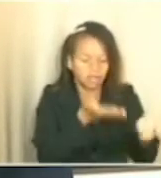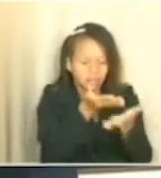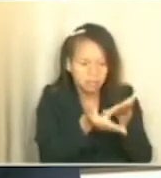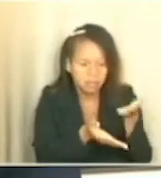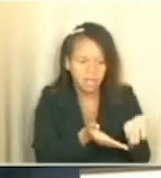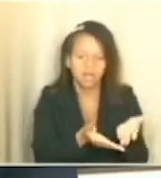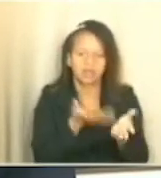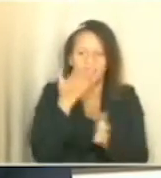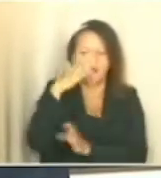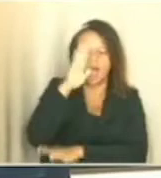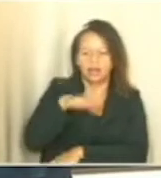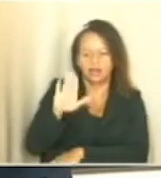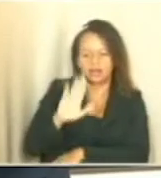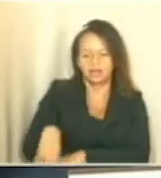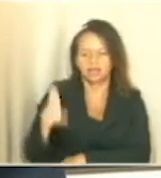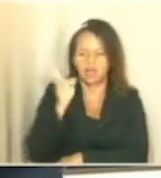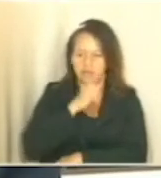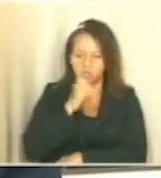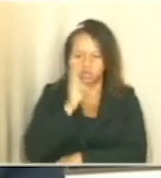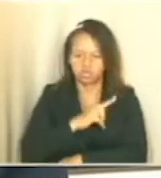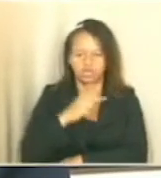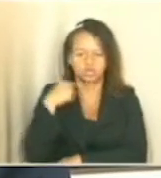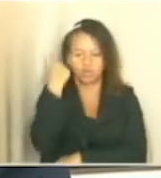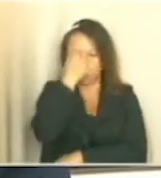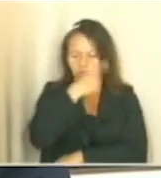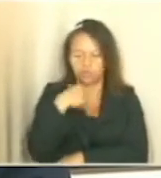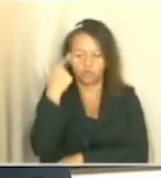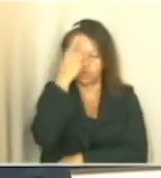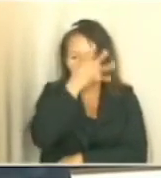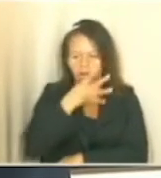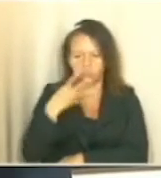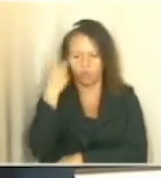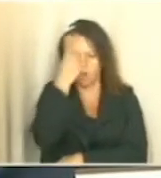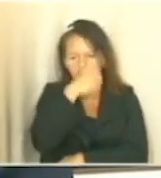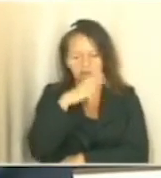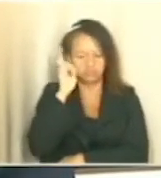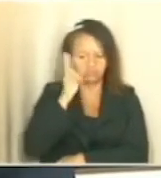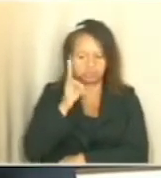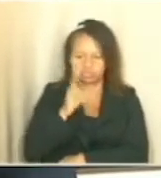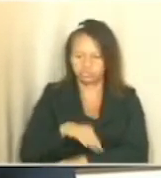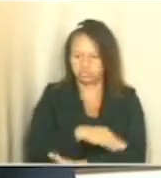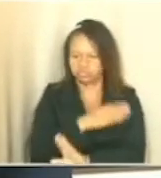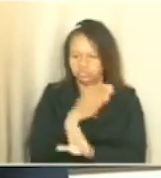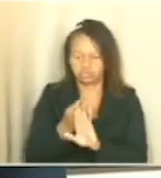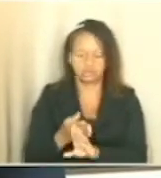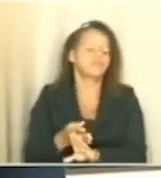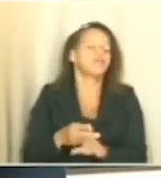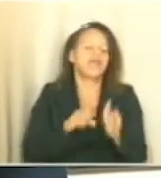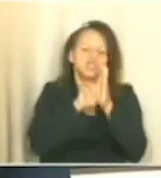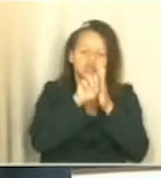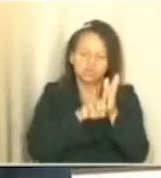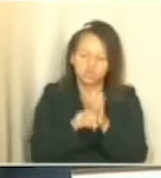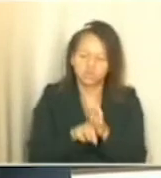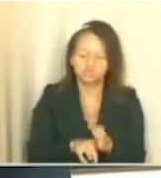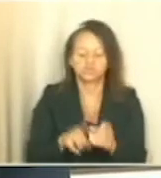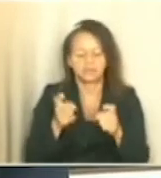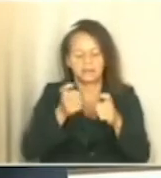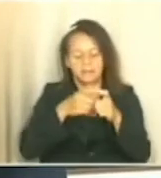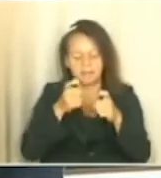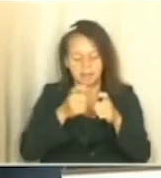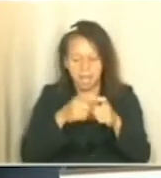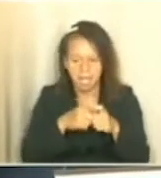da criança, com emergências 24 horas, com a realização de exames, de consultas